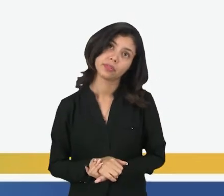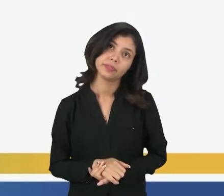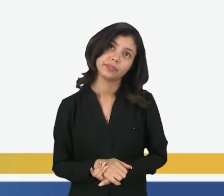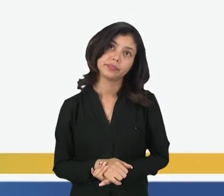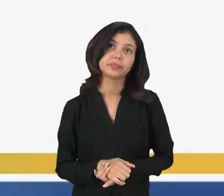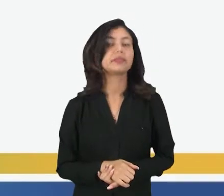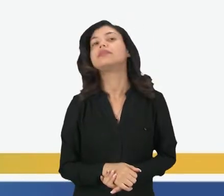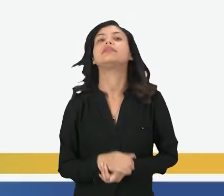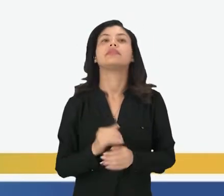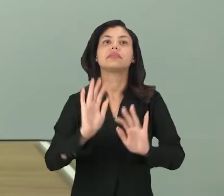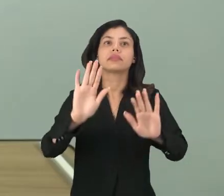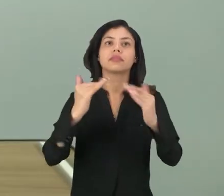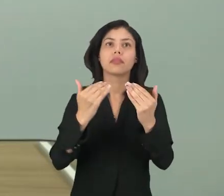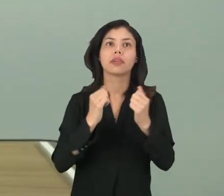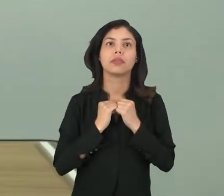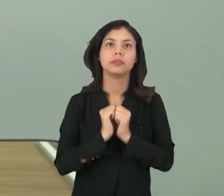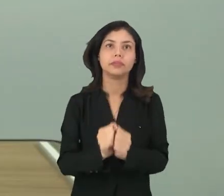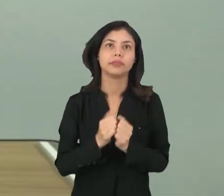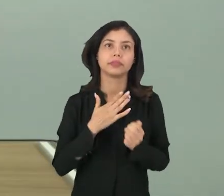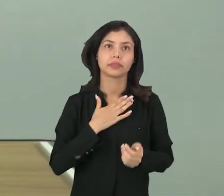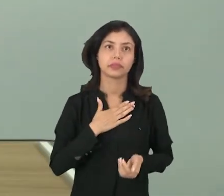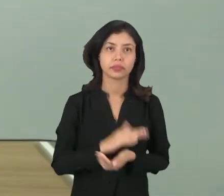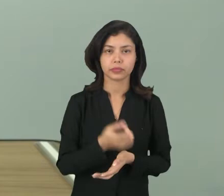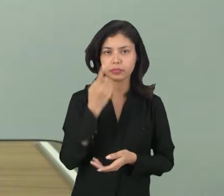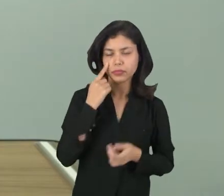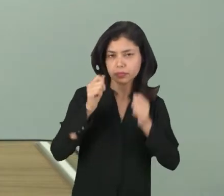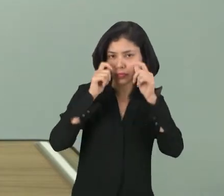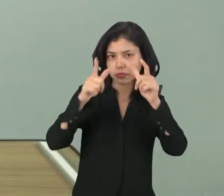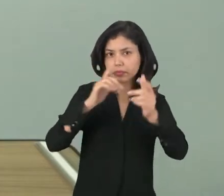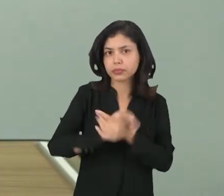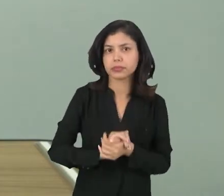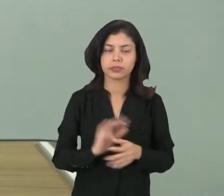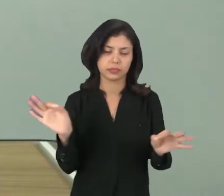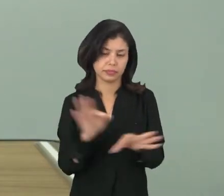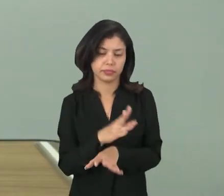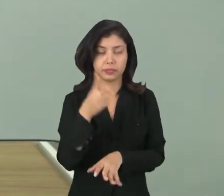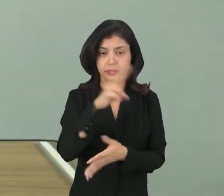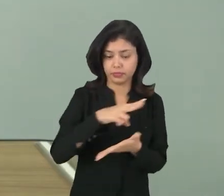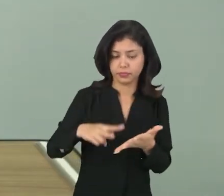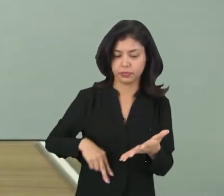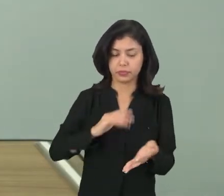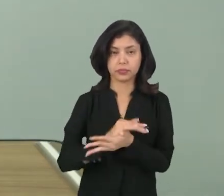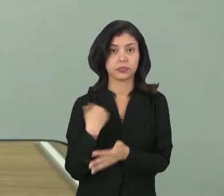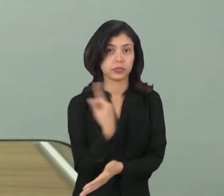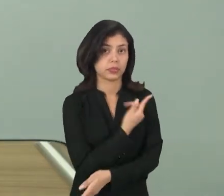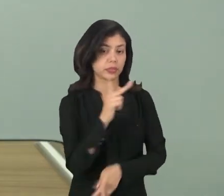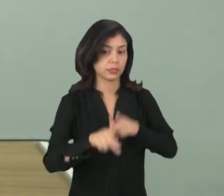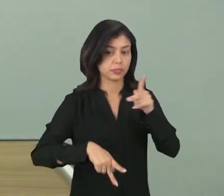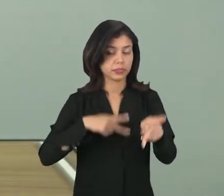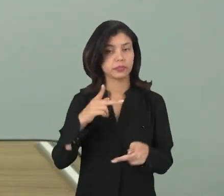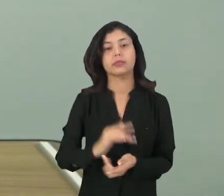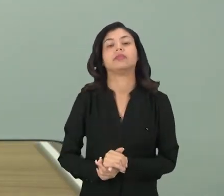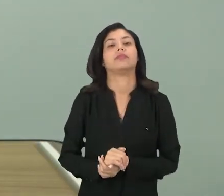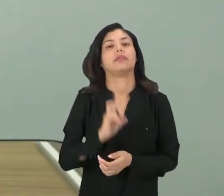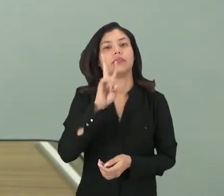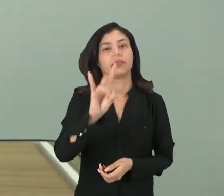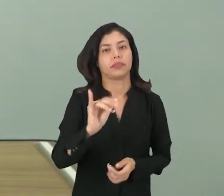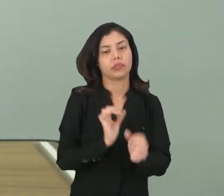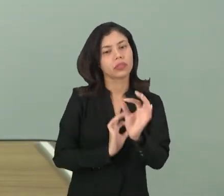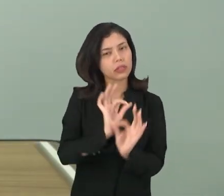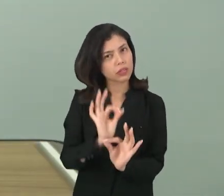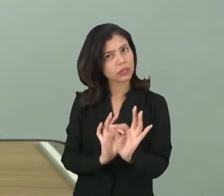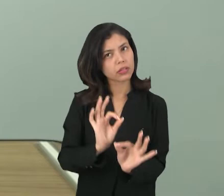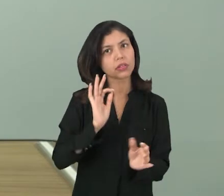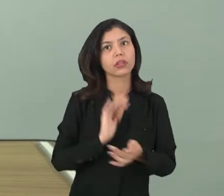povos. Então venham aqui comigo. Vocês prestaram atenção naquilo que nós acabamos de ler? A nossa população, ela foi